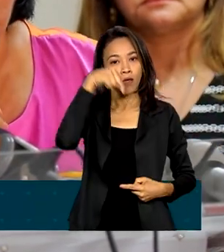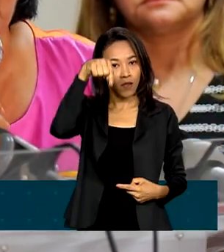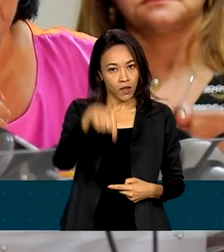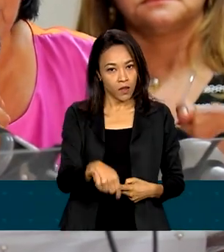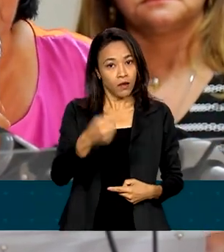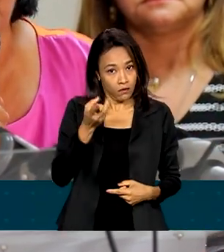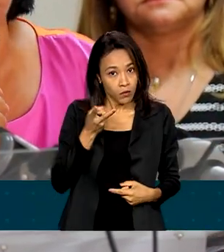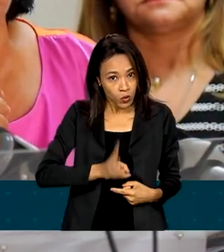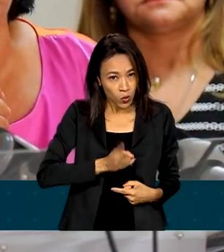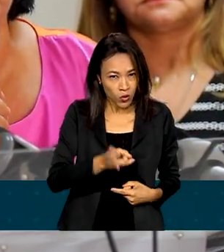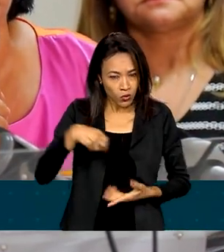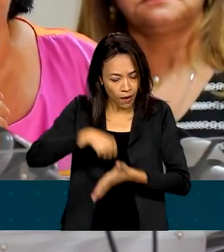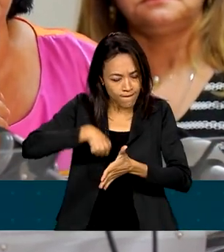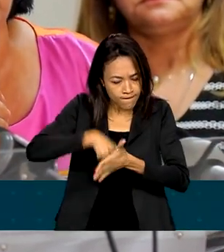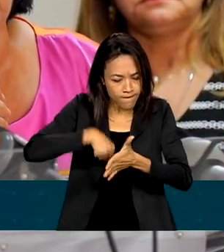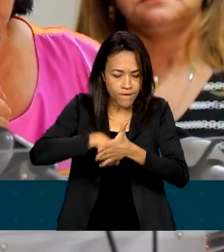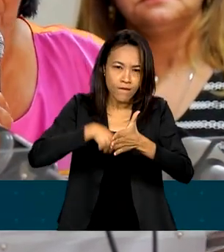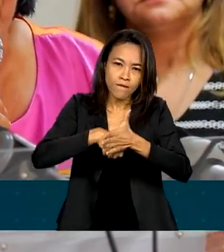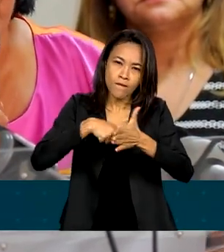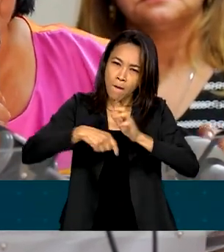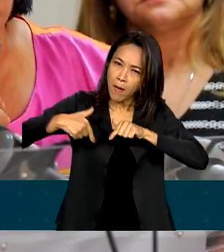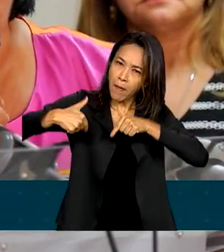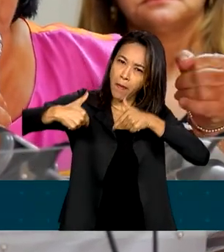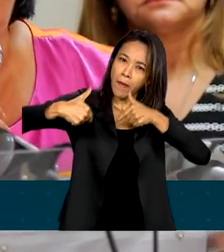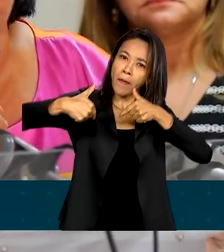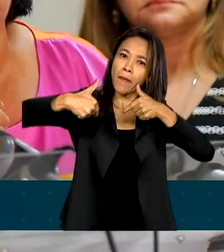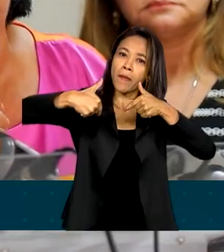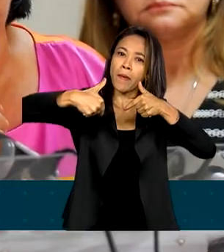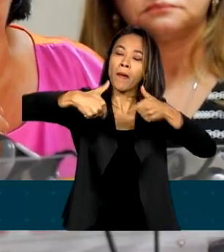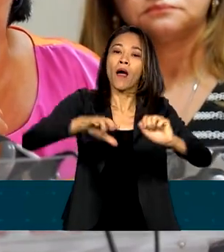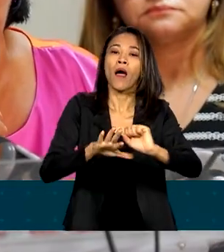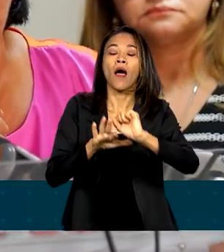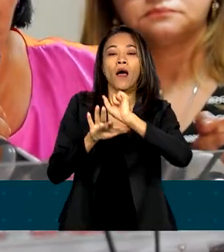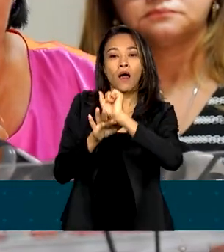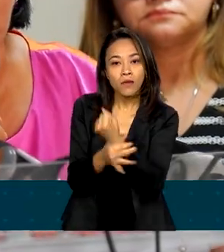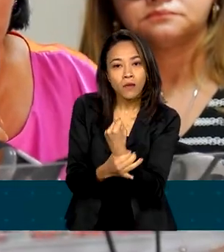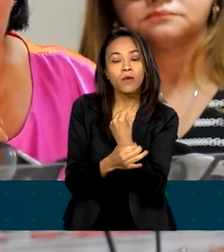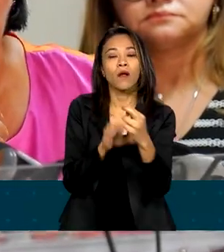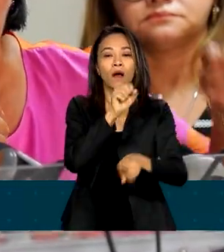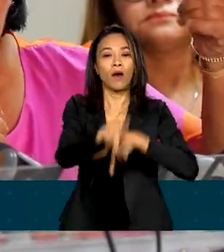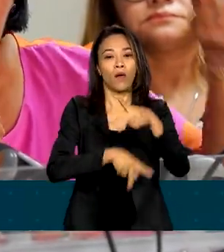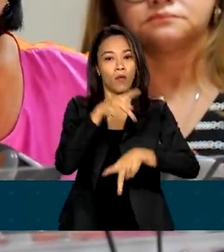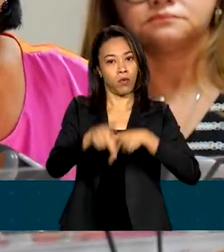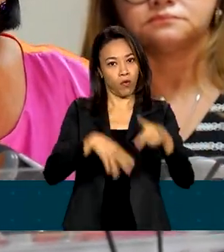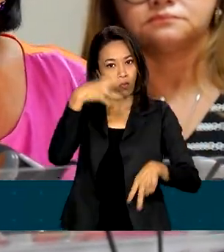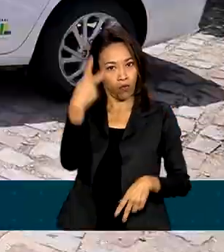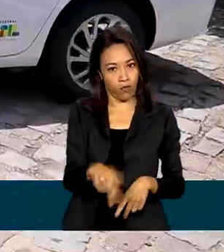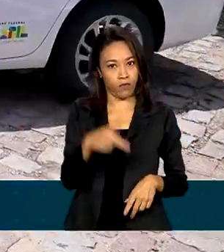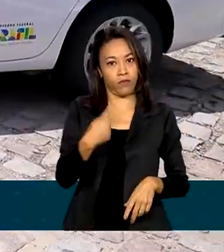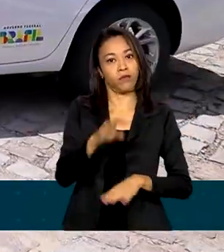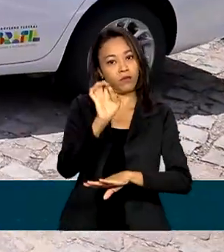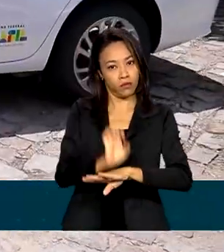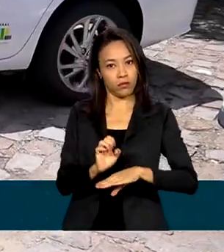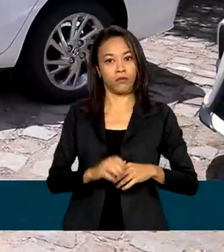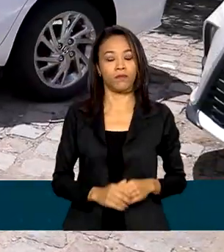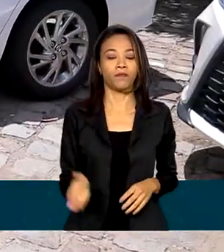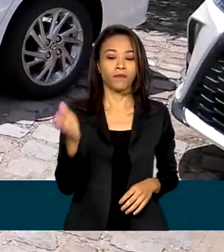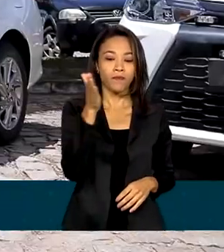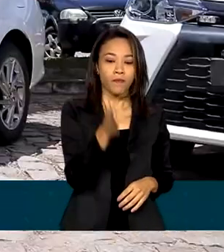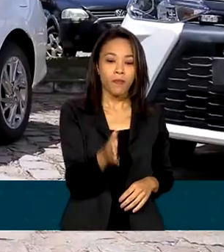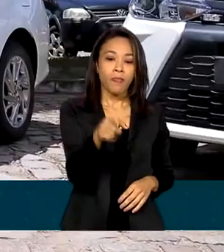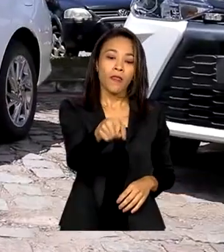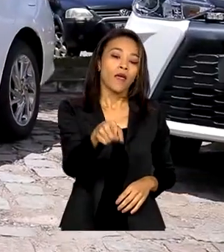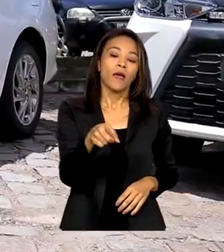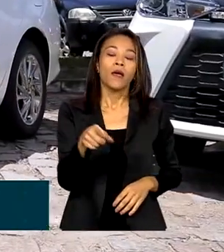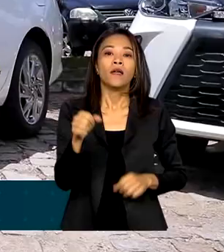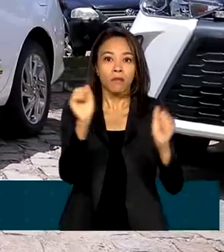continuaremos incansáveis, para garantir ao povo do Rio Grande do Norte proteção e paz. Nesta nova fase, o programa